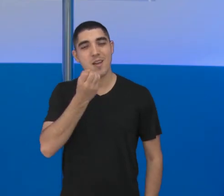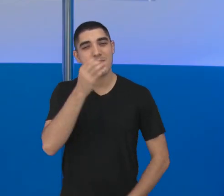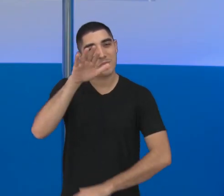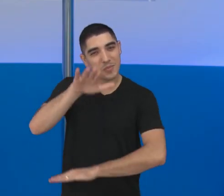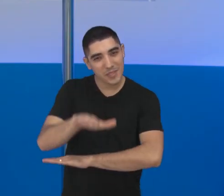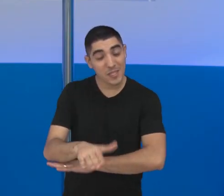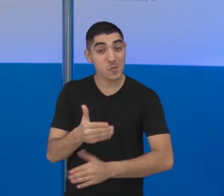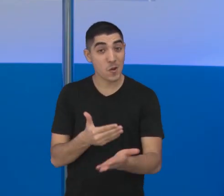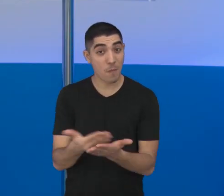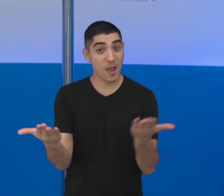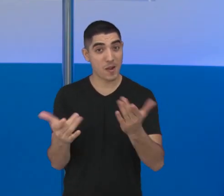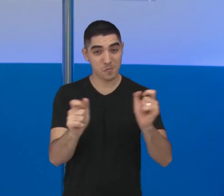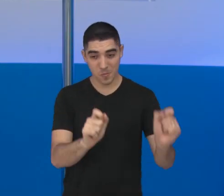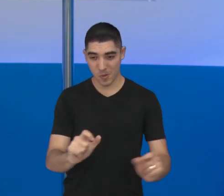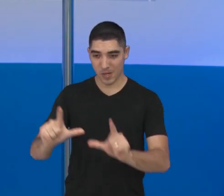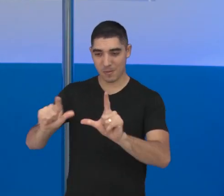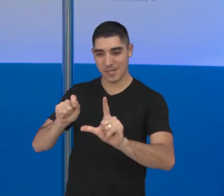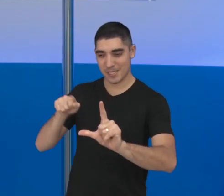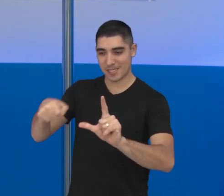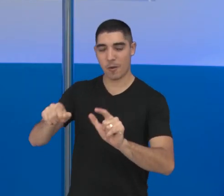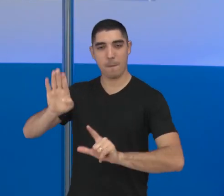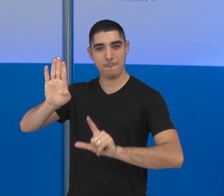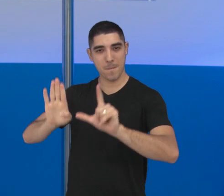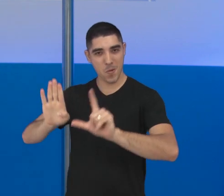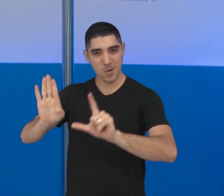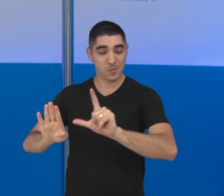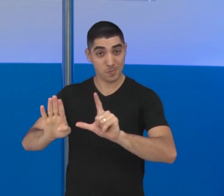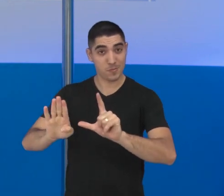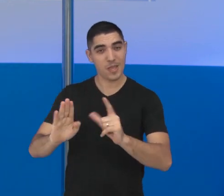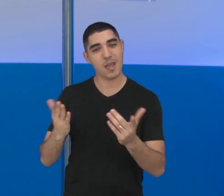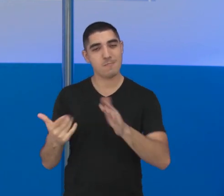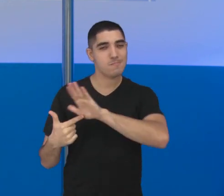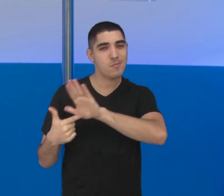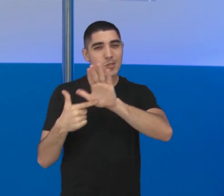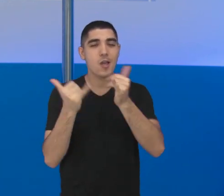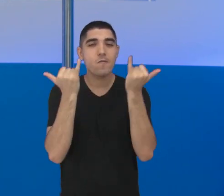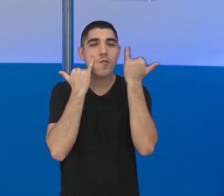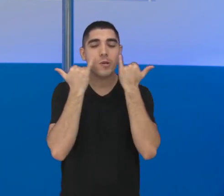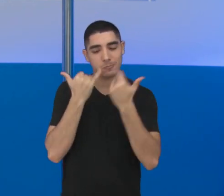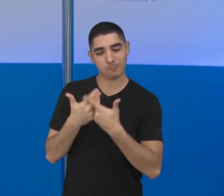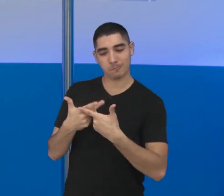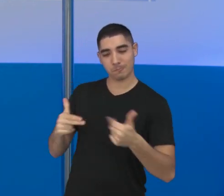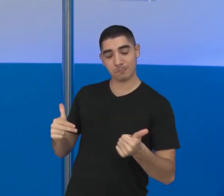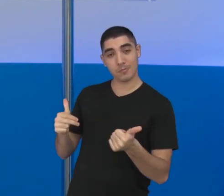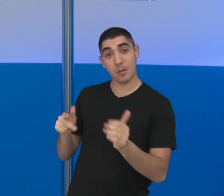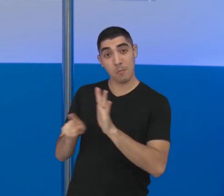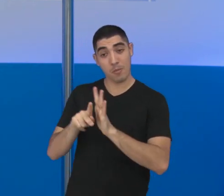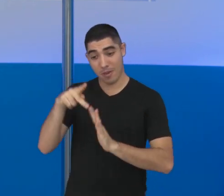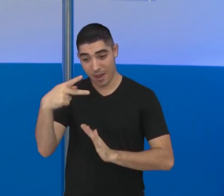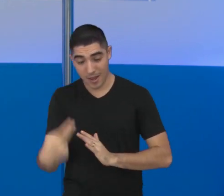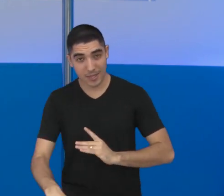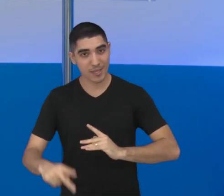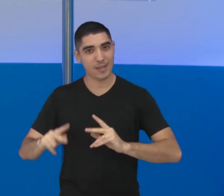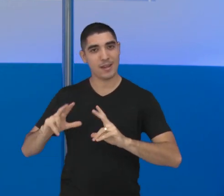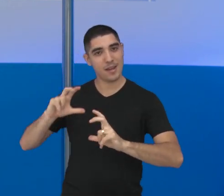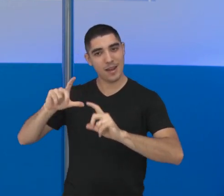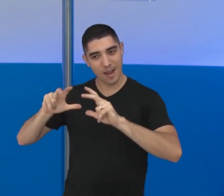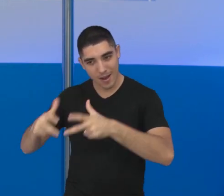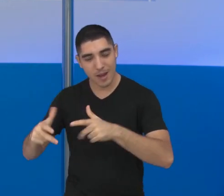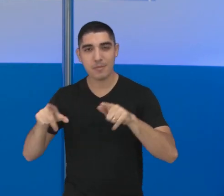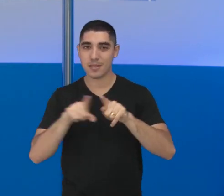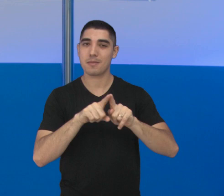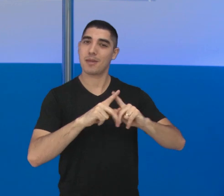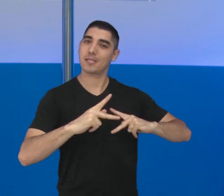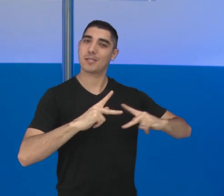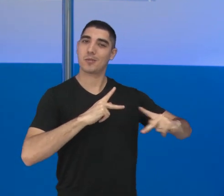Olá, muito boa tarde. Está no ar o Boletim Legislativo, nosso ponto de encontro que deixa você informado de tudo o que acontece na Câmara e